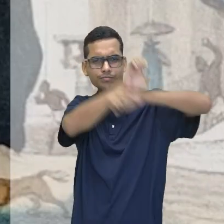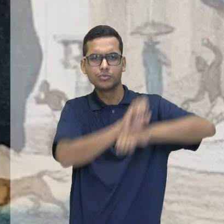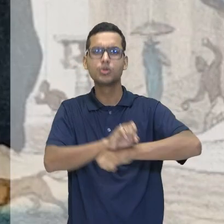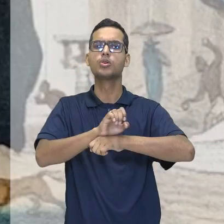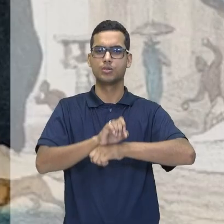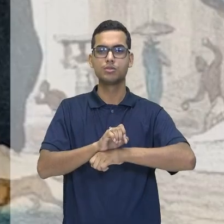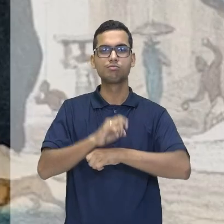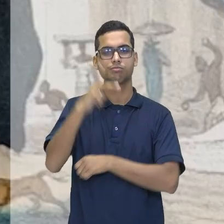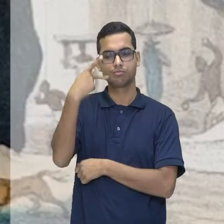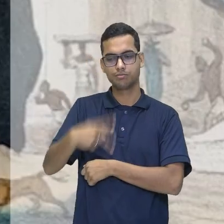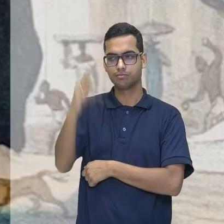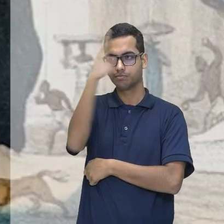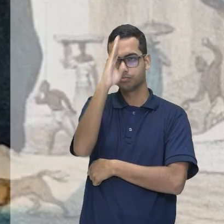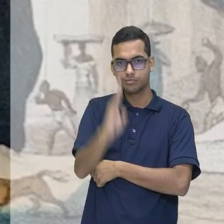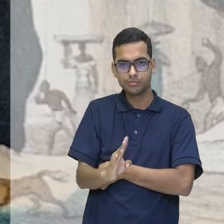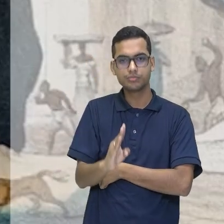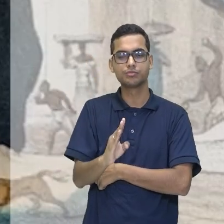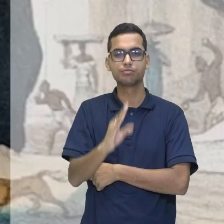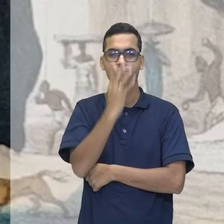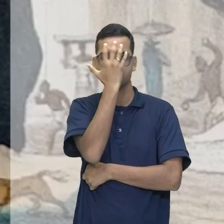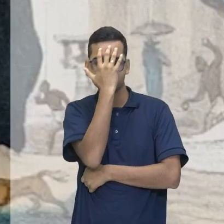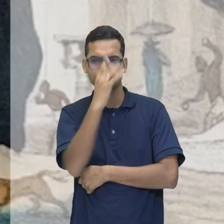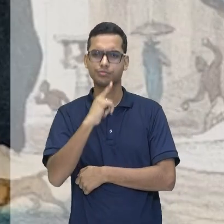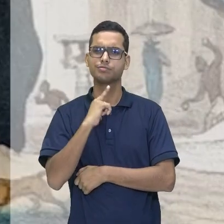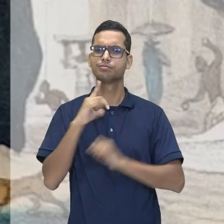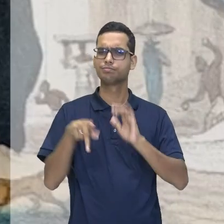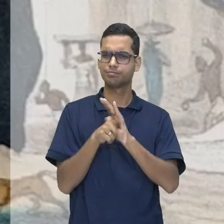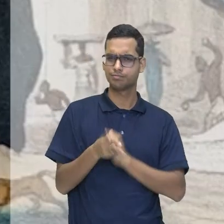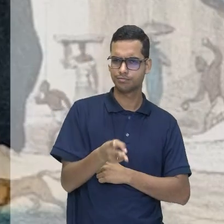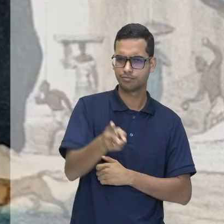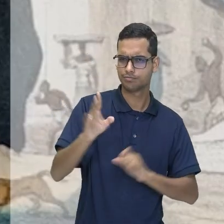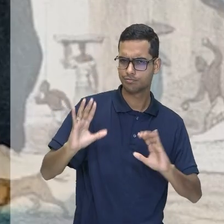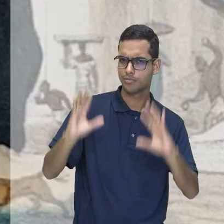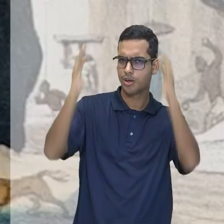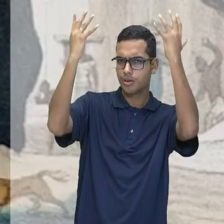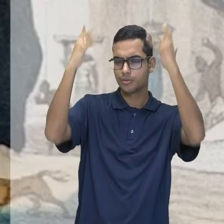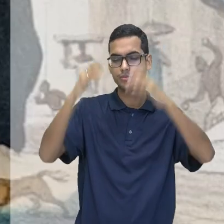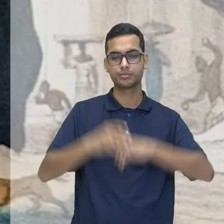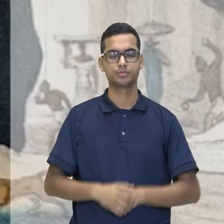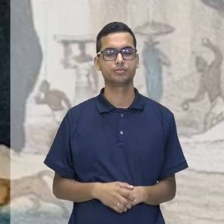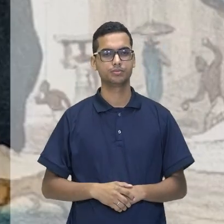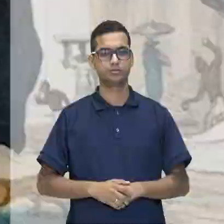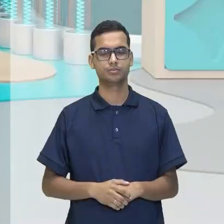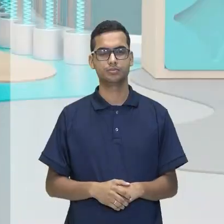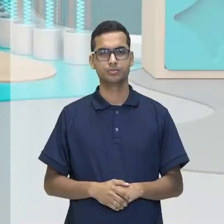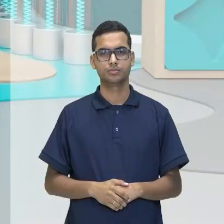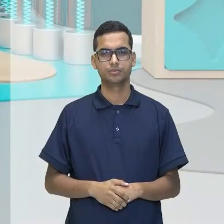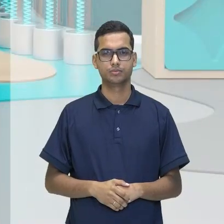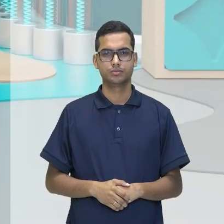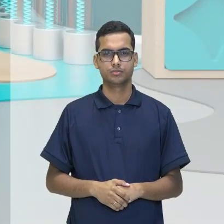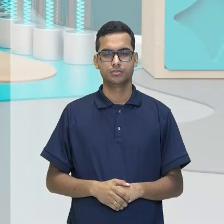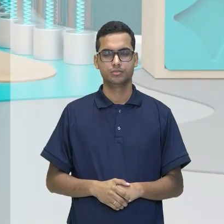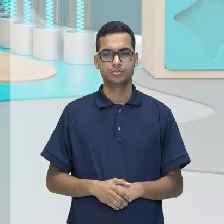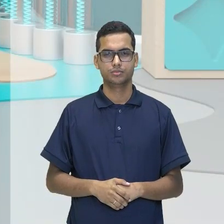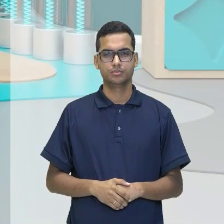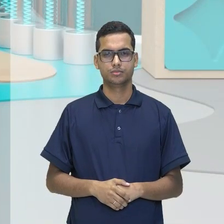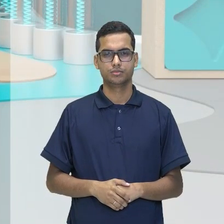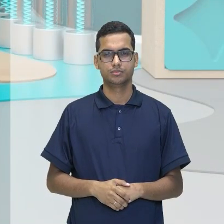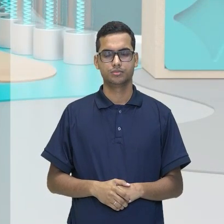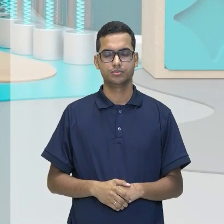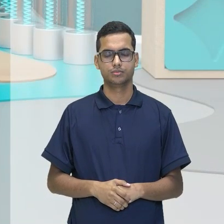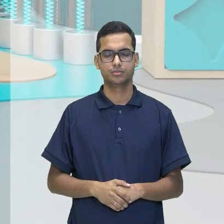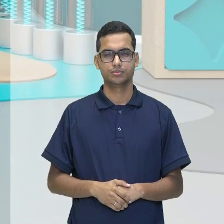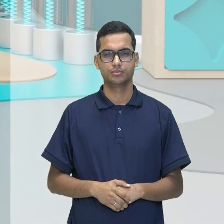localidade brasileira. Então, e essa festa, principalmente no carnaval,